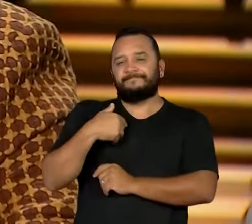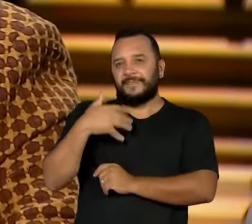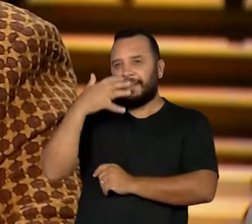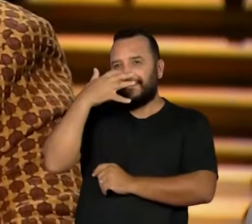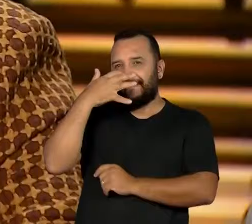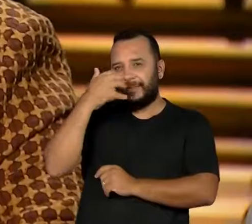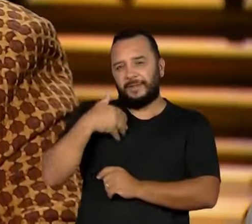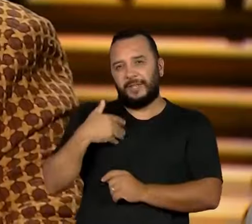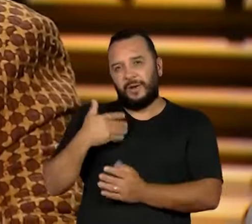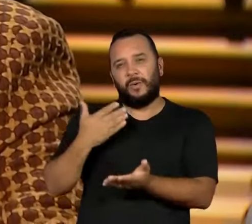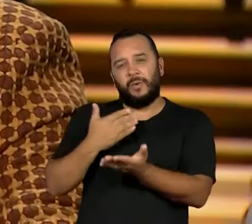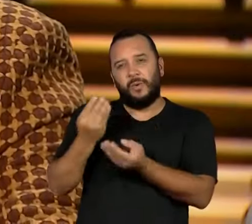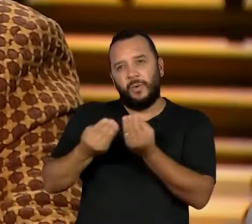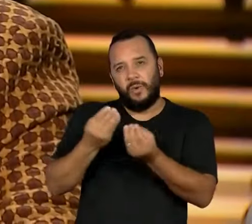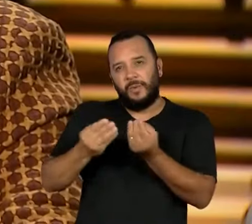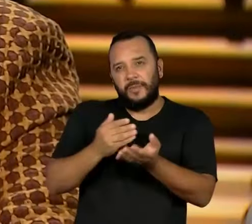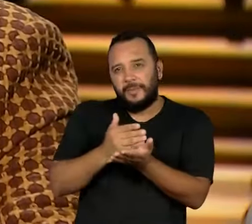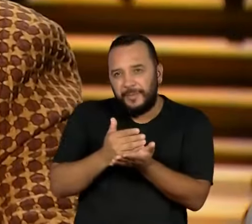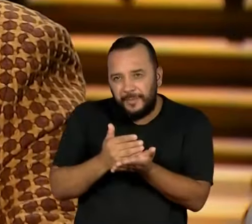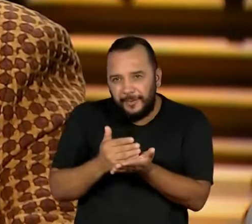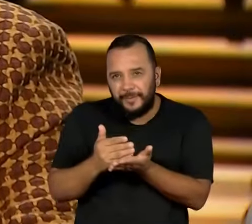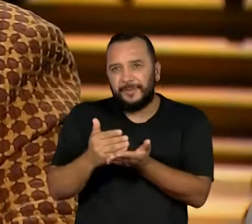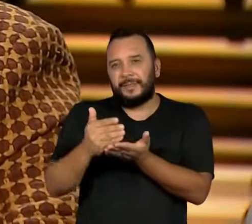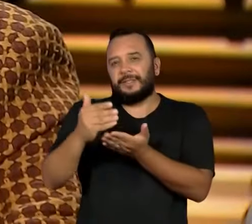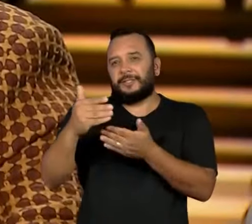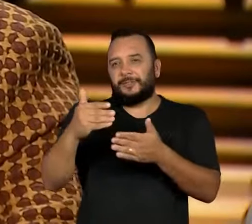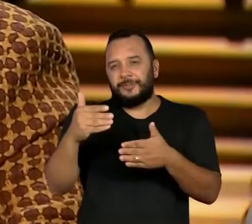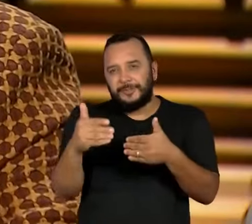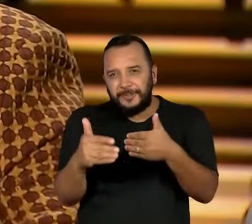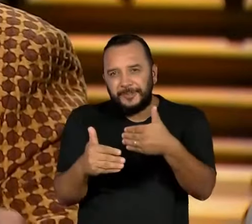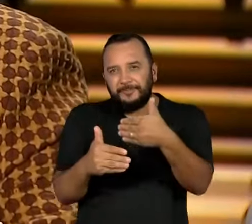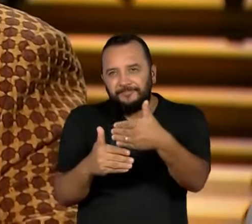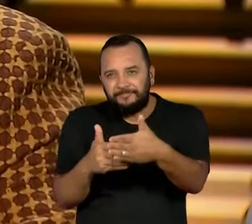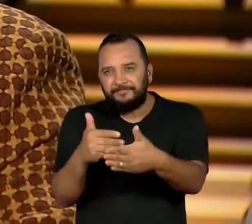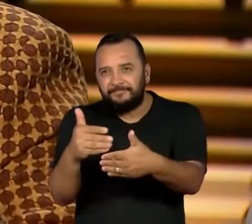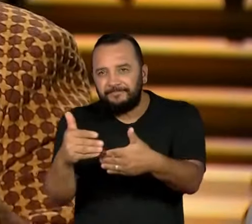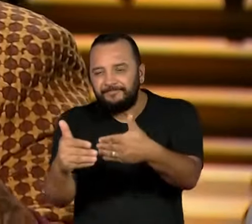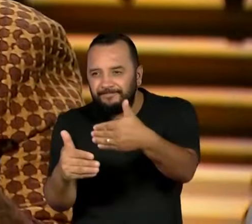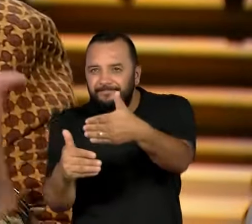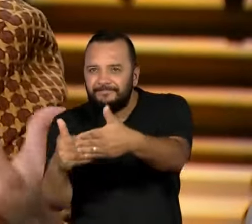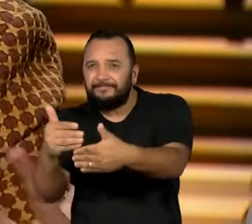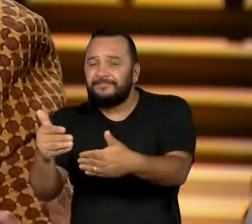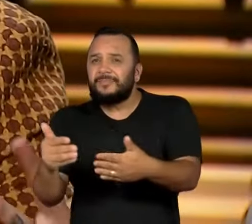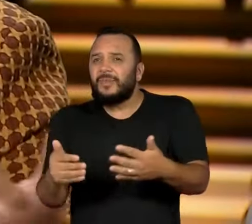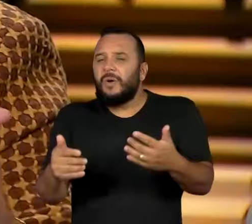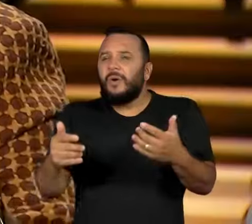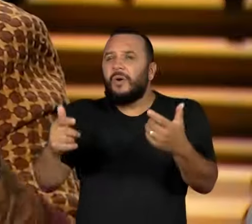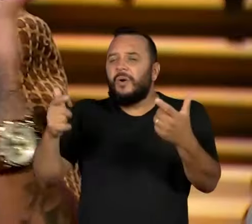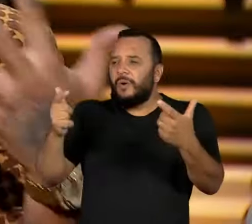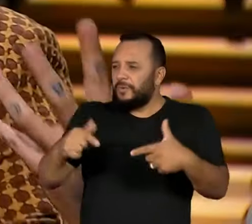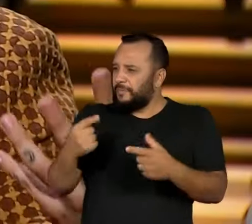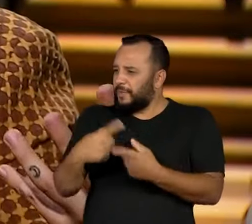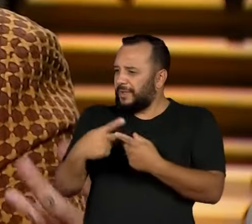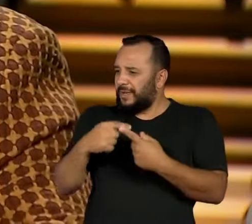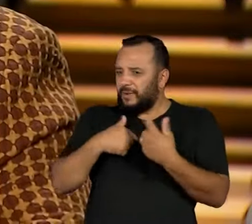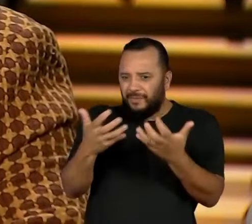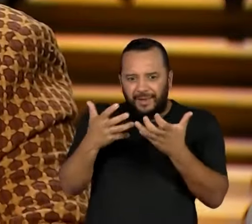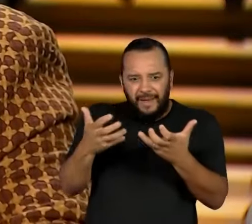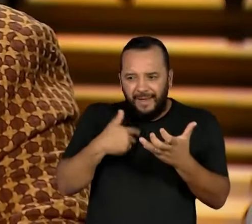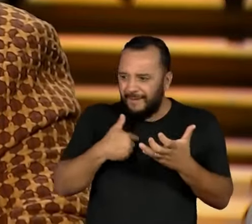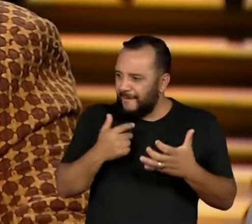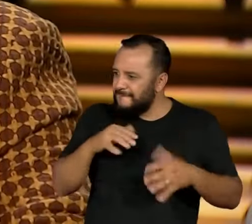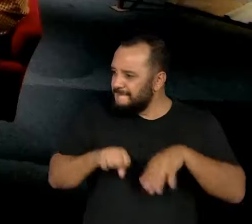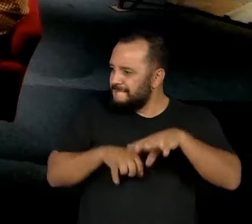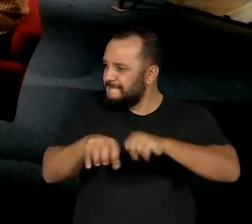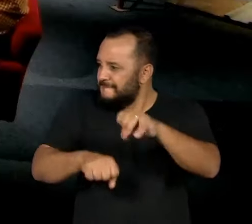partida com e meio que tentando resgatar mesmo aonde morava esse essa fome em mim porque era algo muito grande